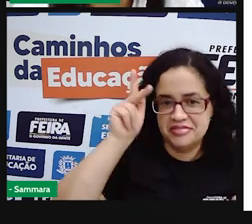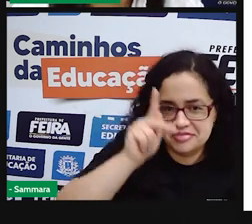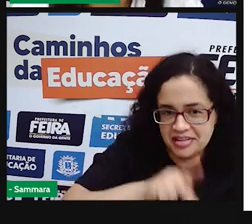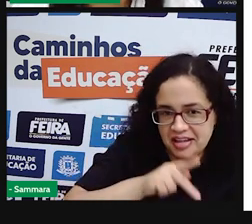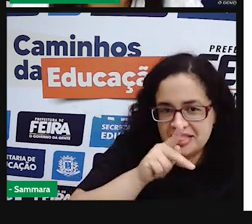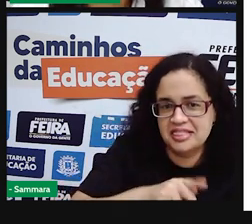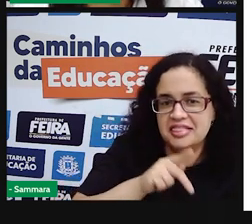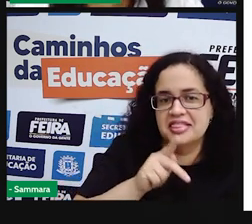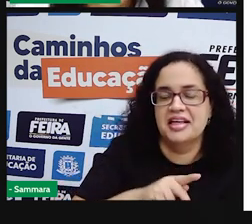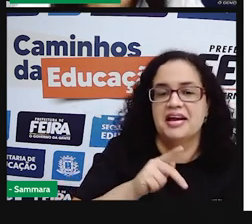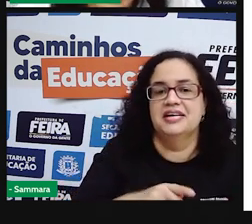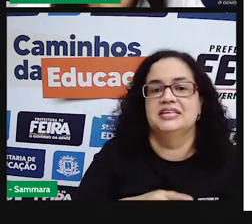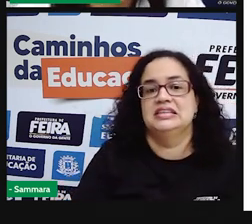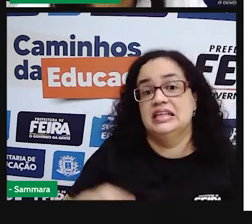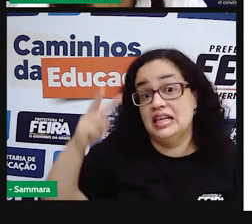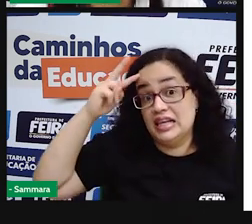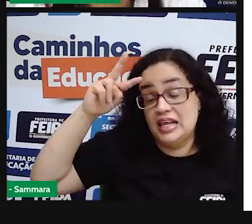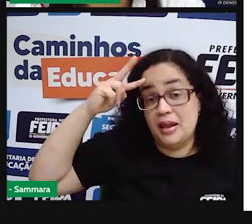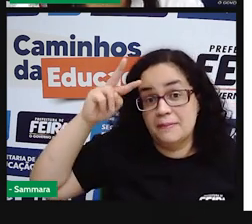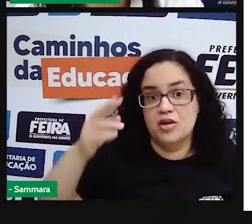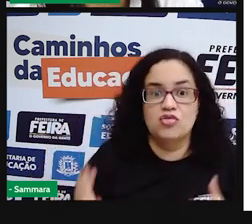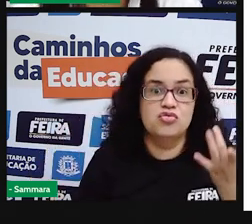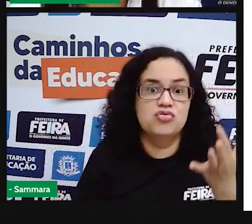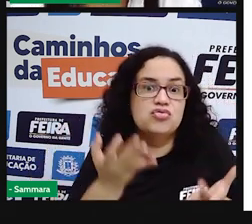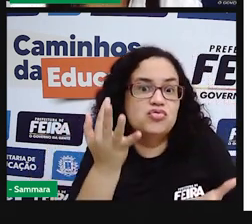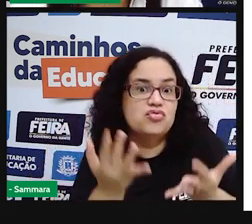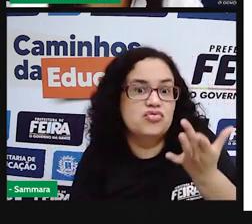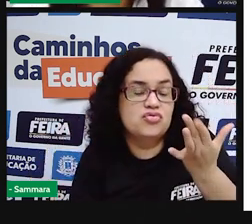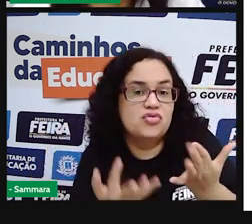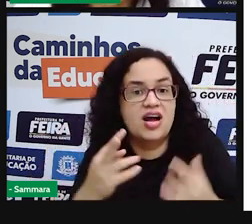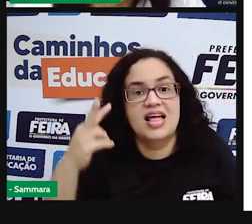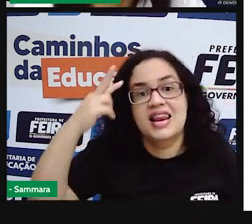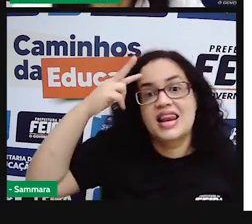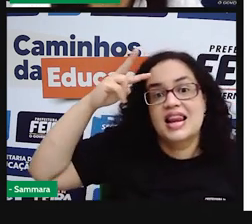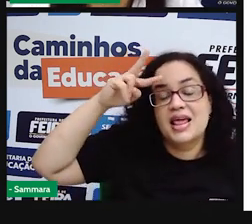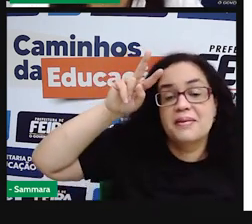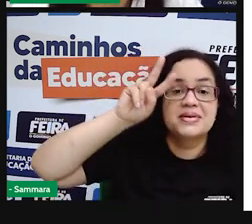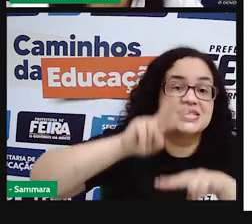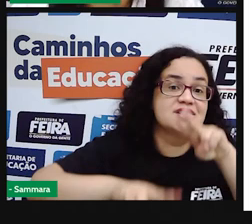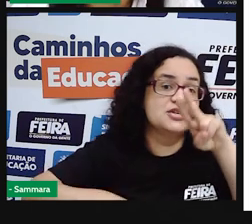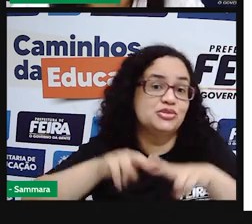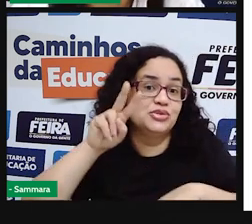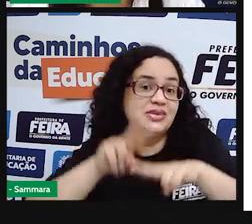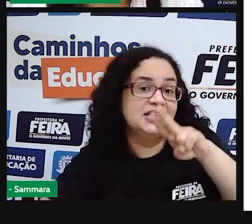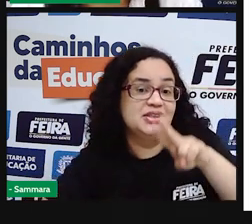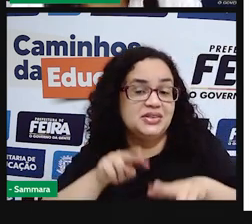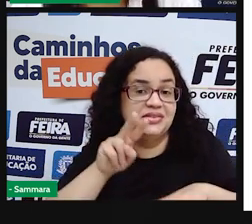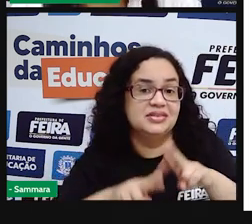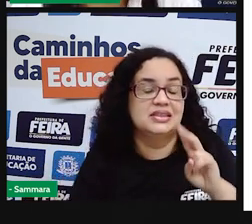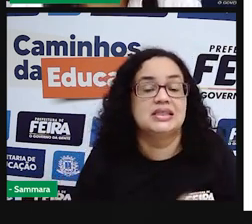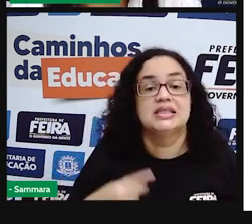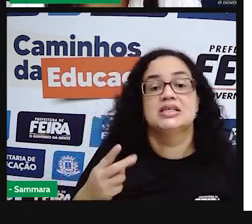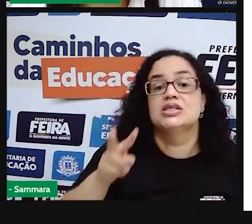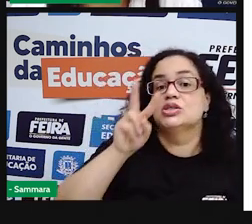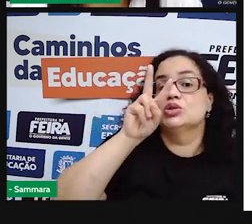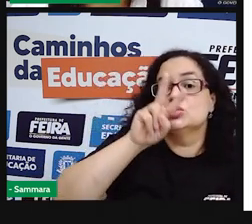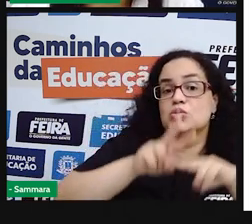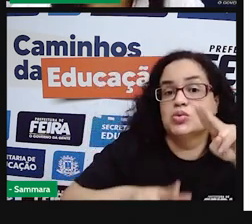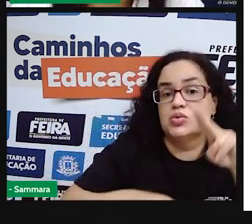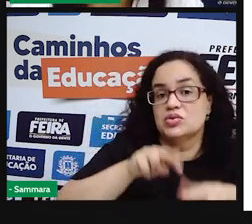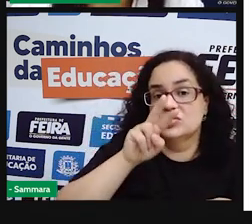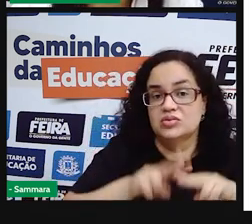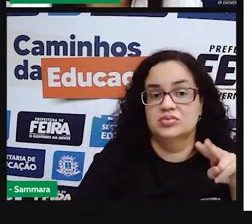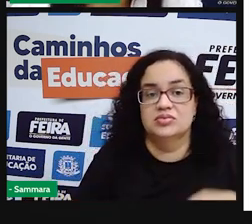lembra fogueira, que a lembra São João. E o São João aí é um